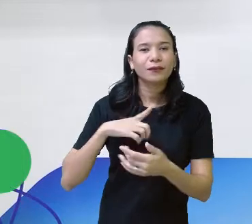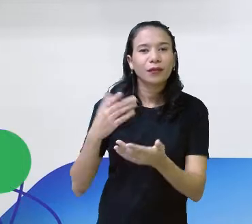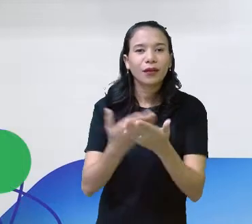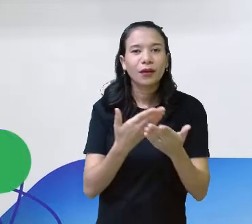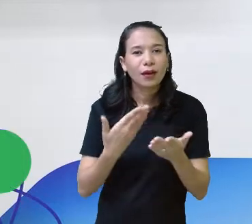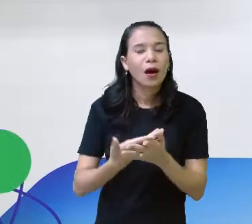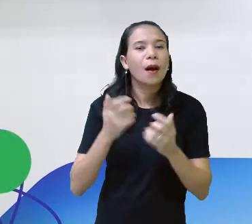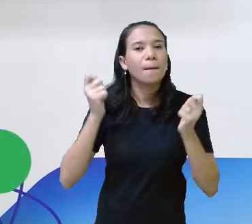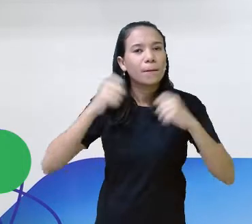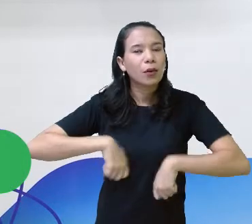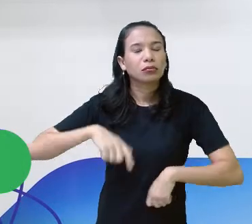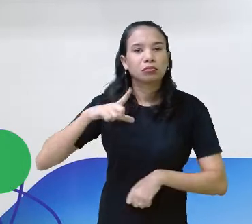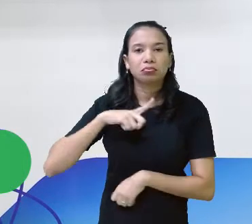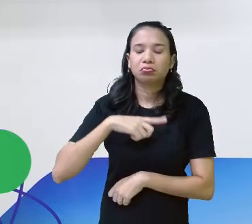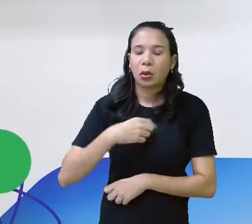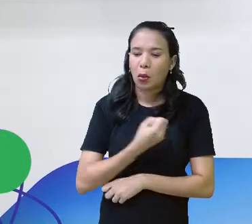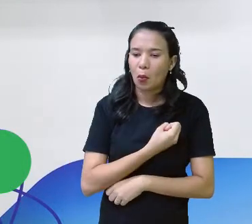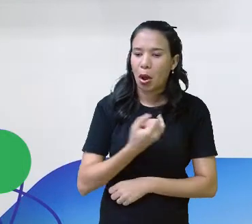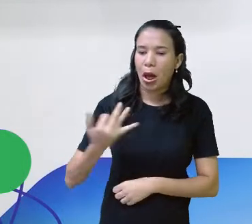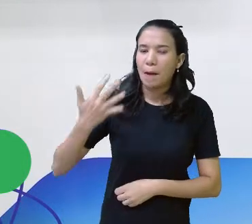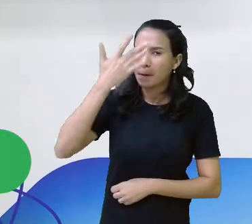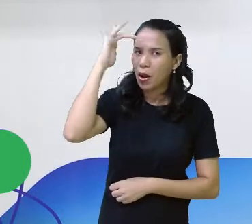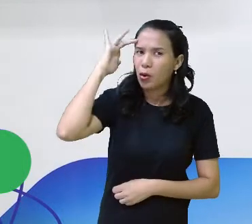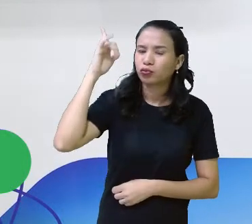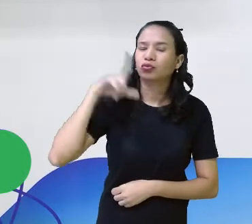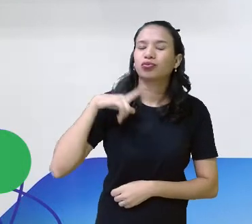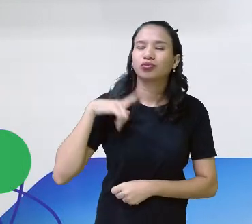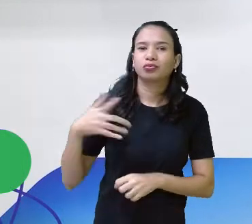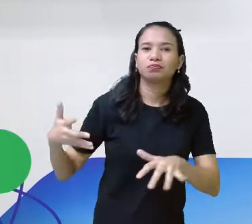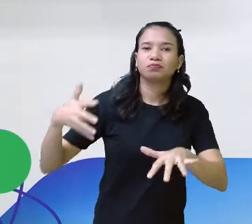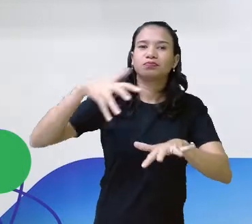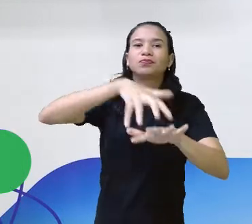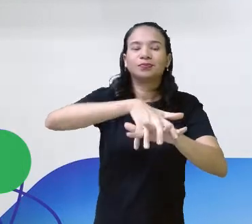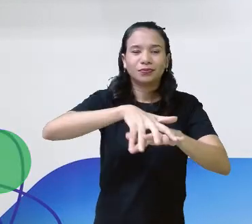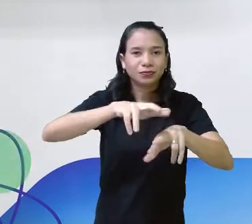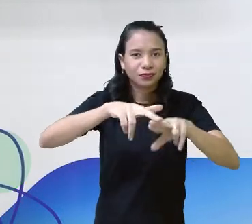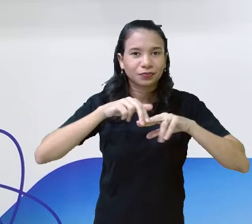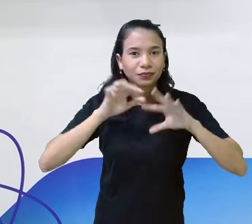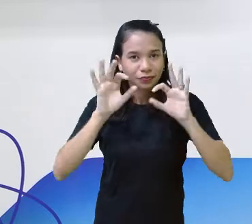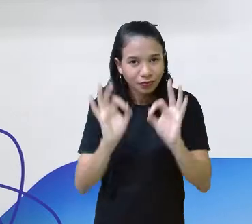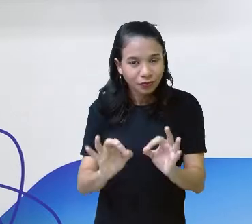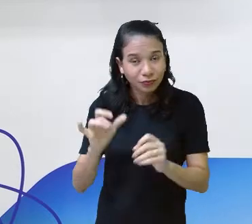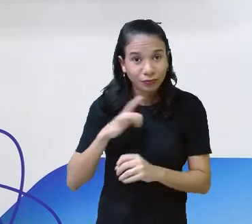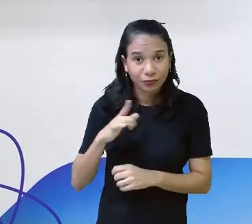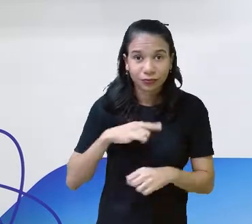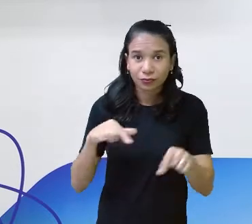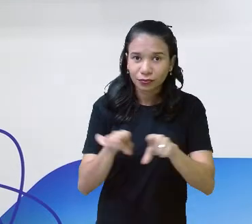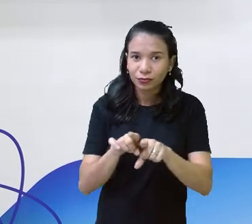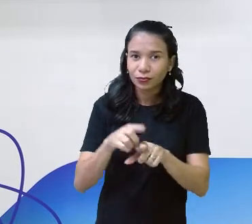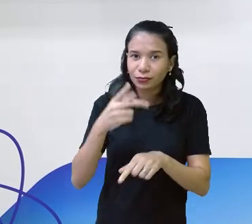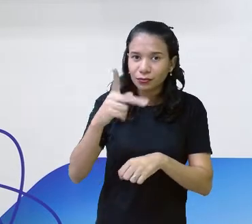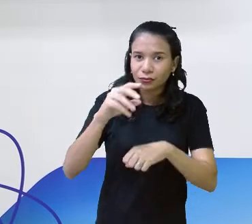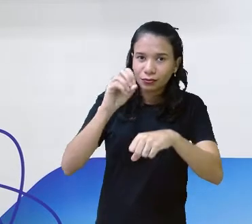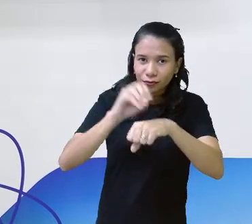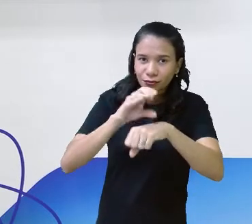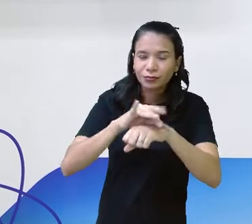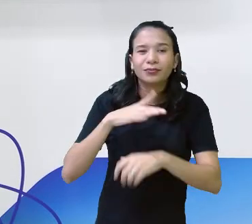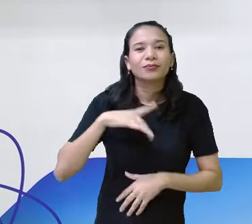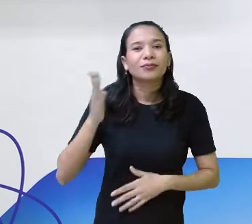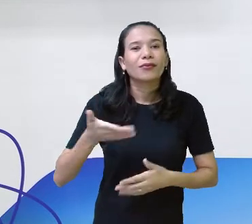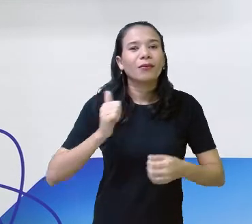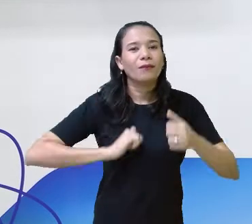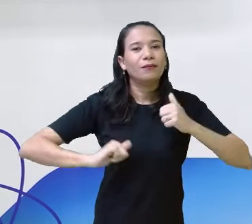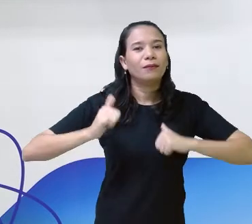aula possa alcançar um número ainda maior de estudantes. E para trazer o teu recadinho, que eu já estou ansiosa